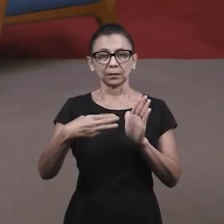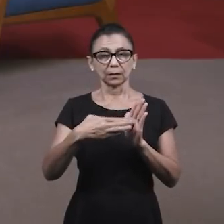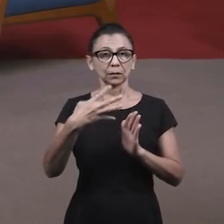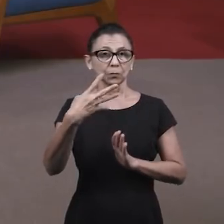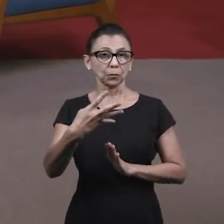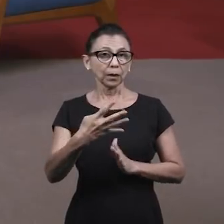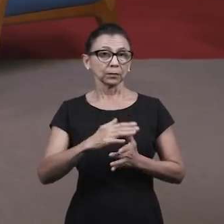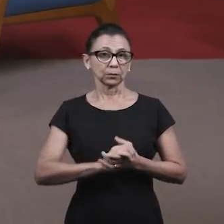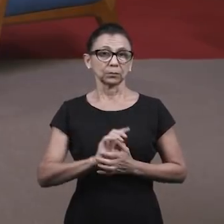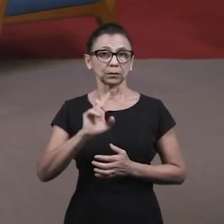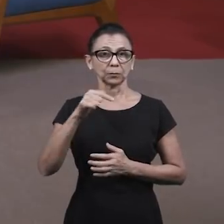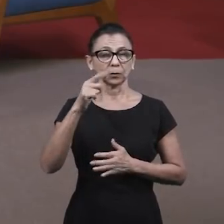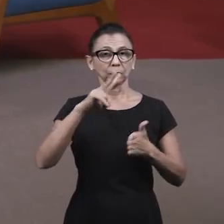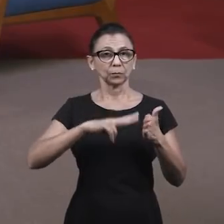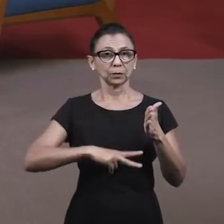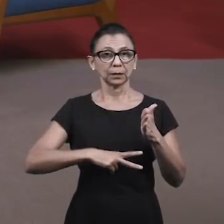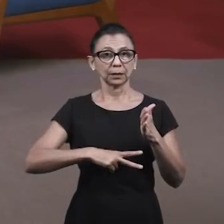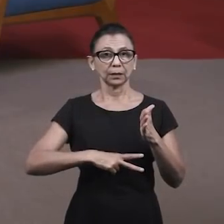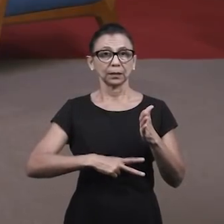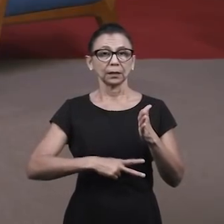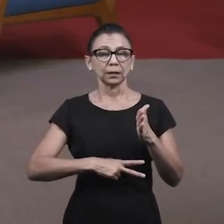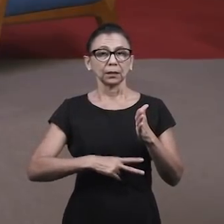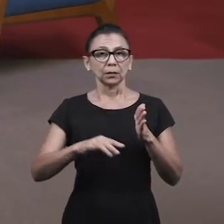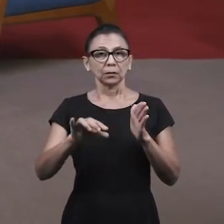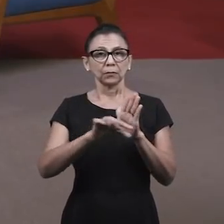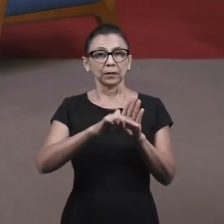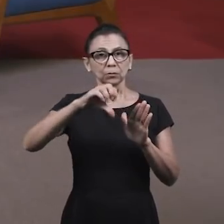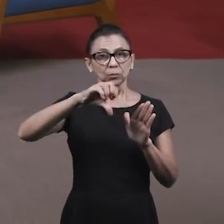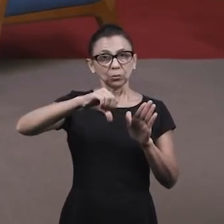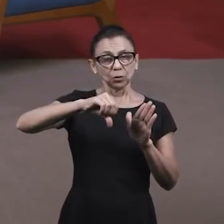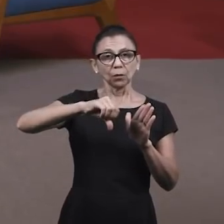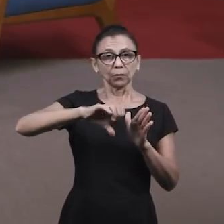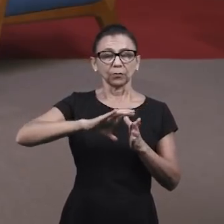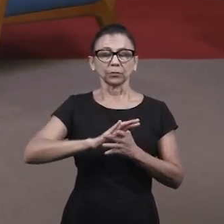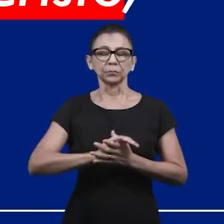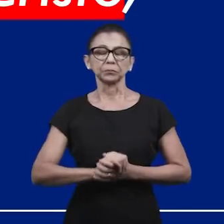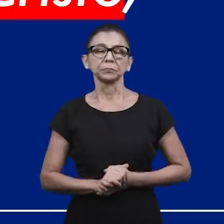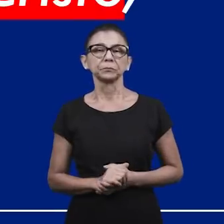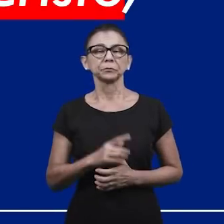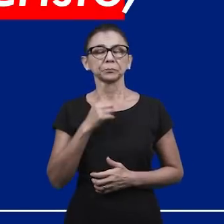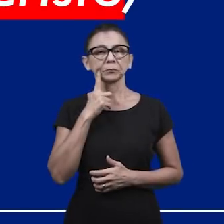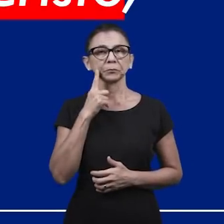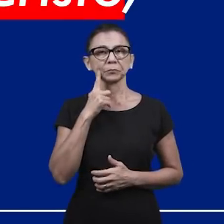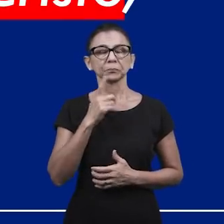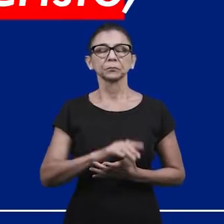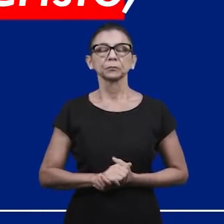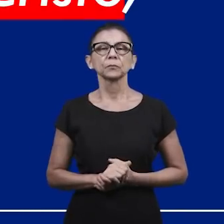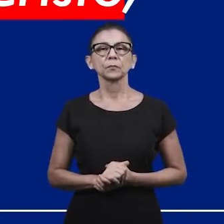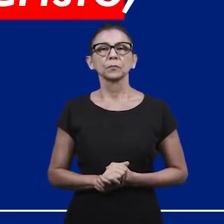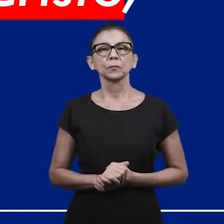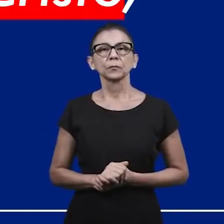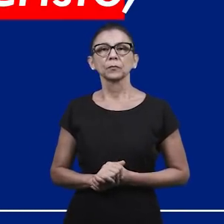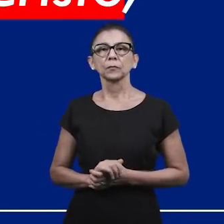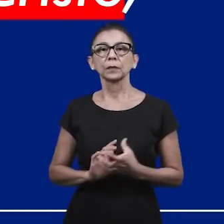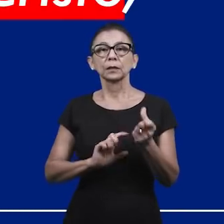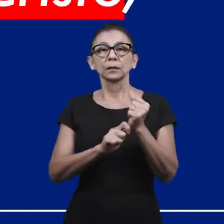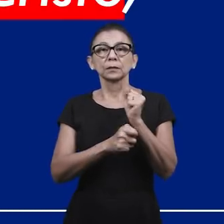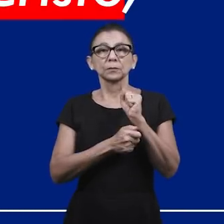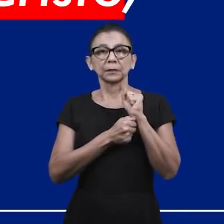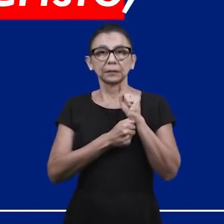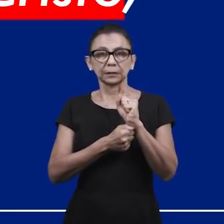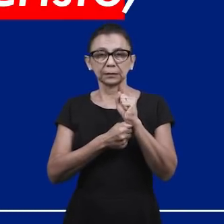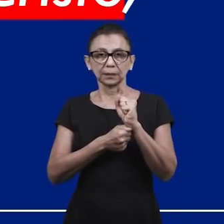este mistério, sem a ação do Espírito Santo, ele pode ter até outros títulos, como